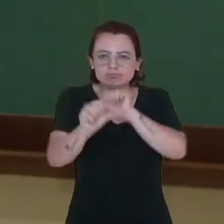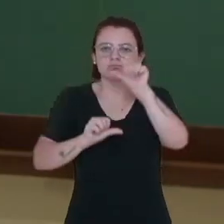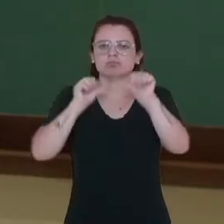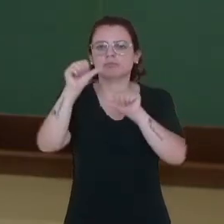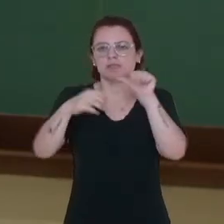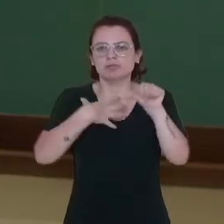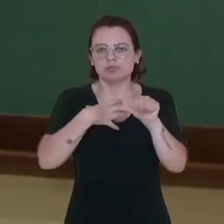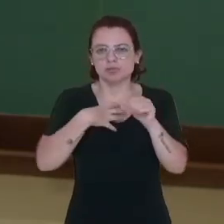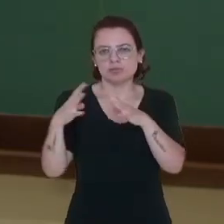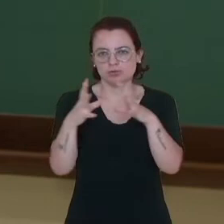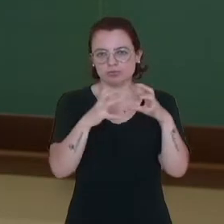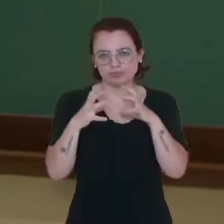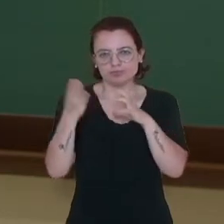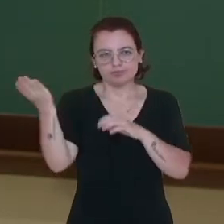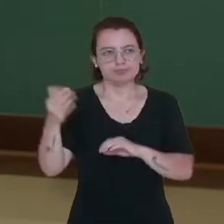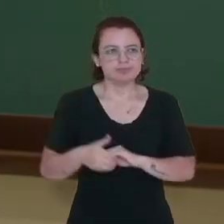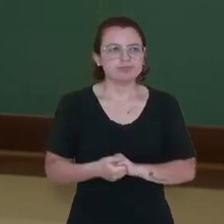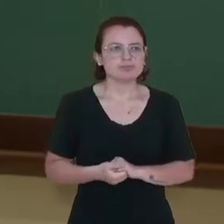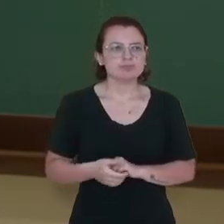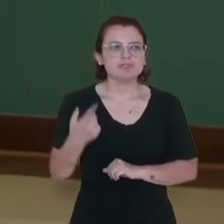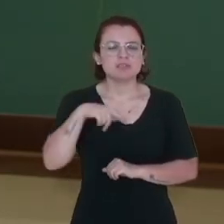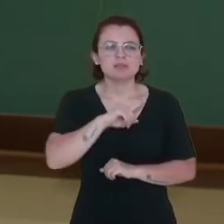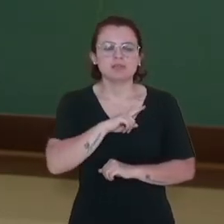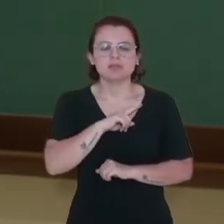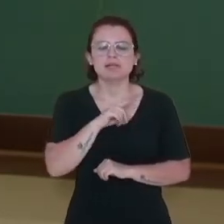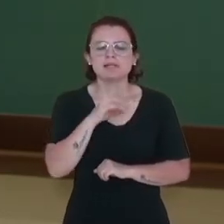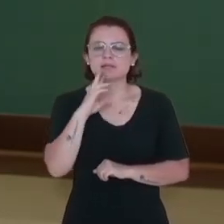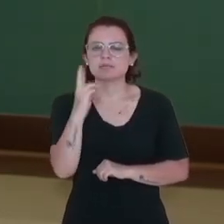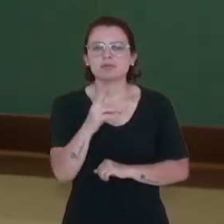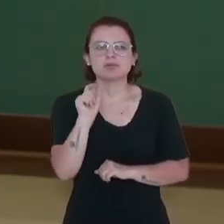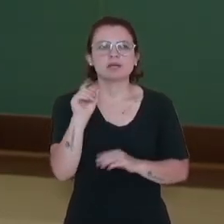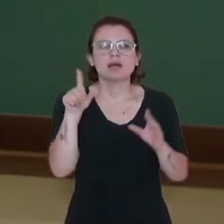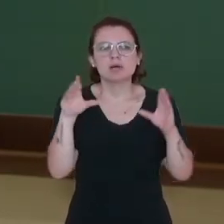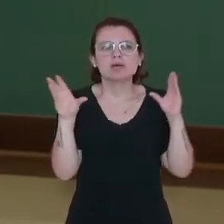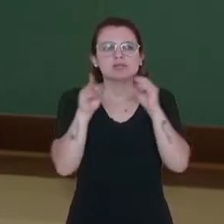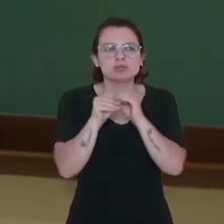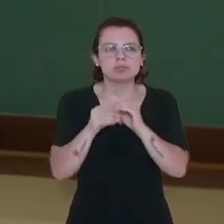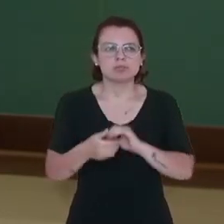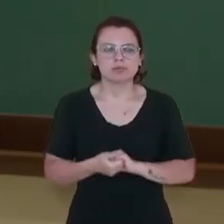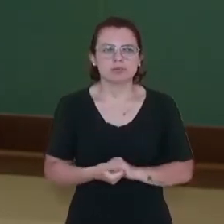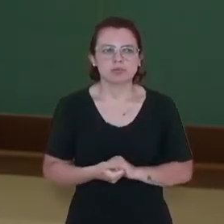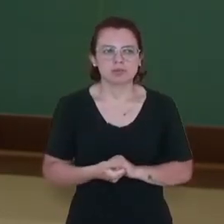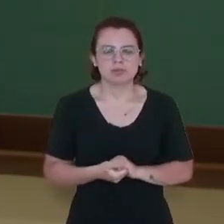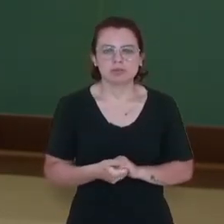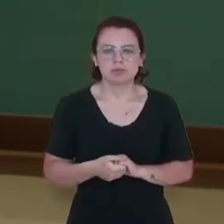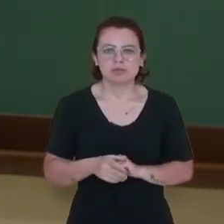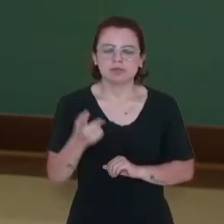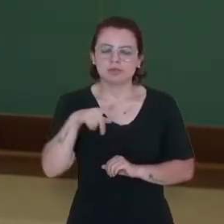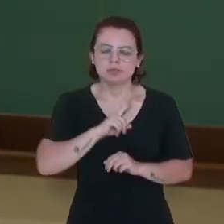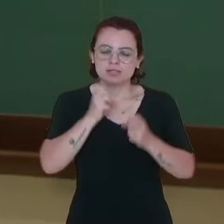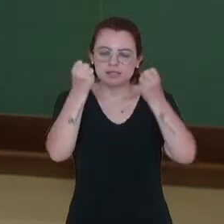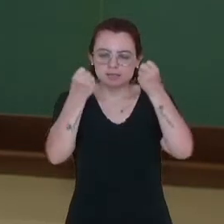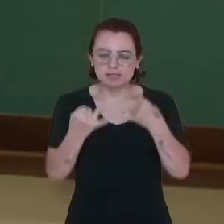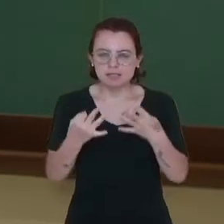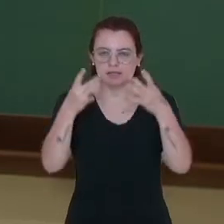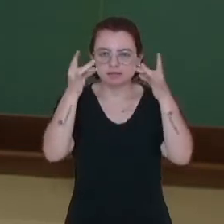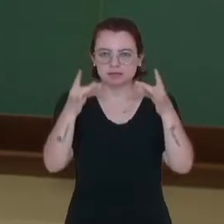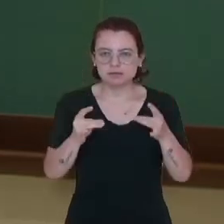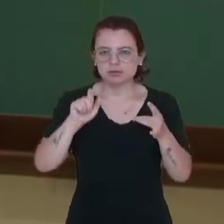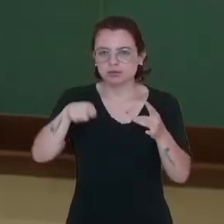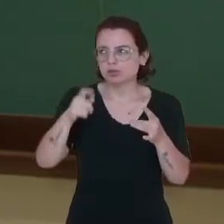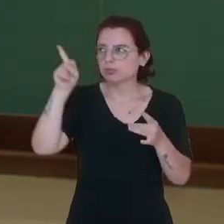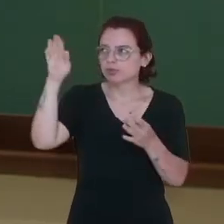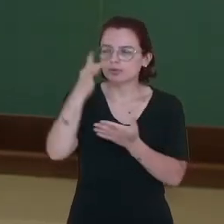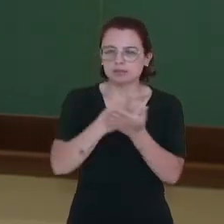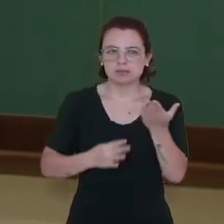República Centro-Africana. Então, na nossa resposta sugestiva, né, é um resuminho desse texto, ou uma explicação desse texto, né? É uma